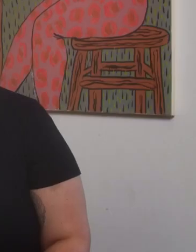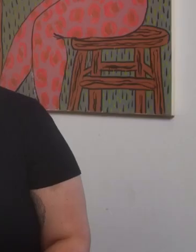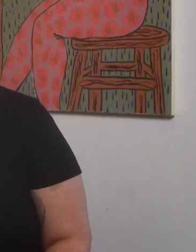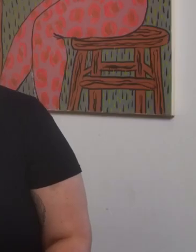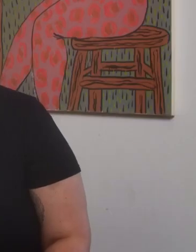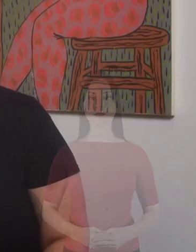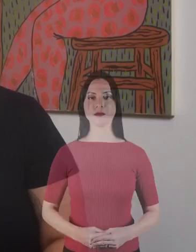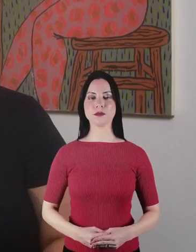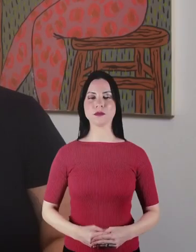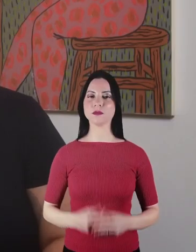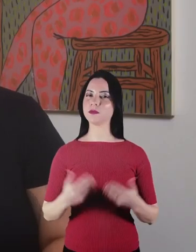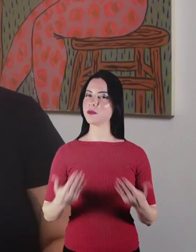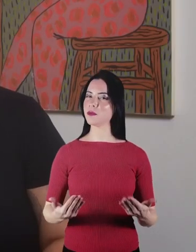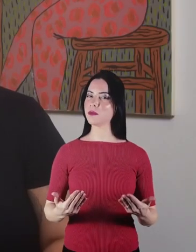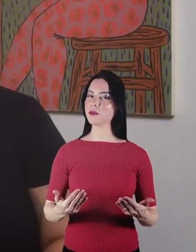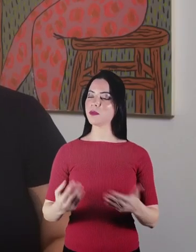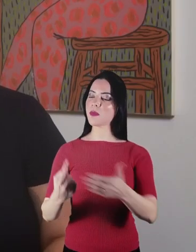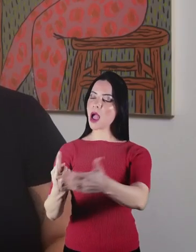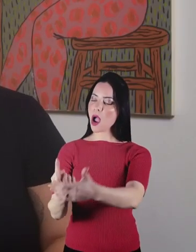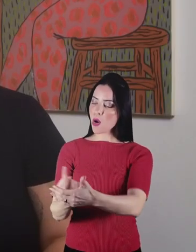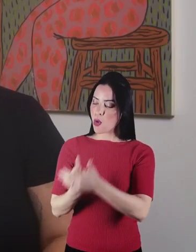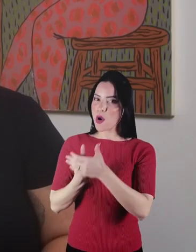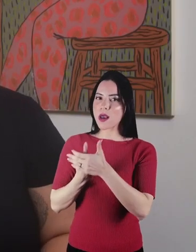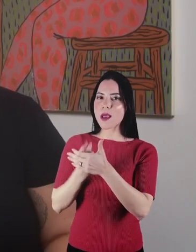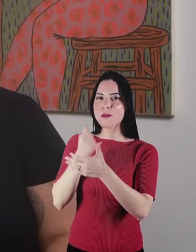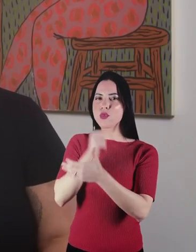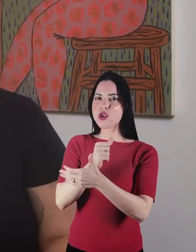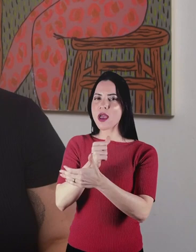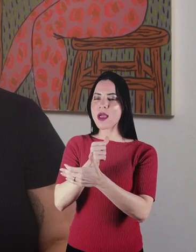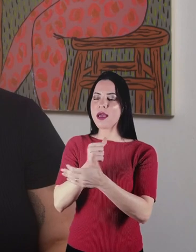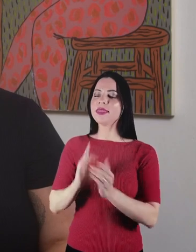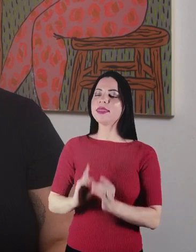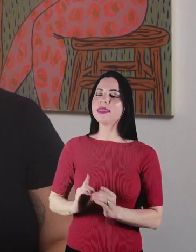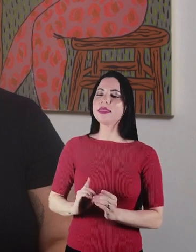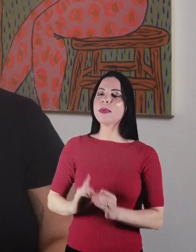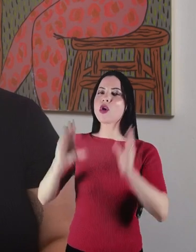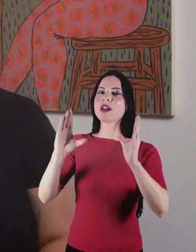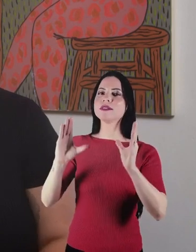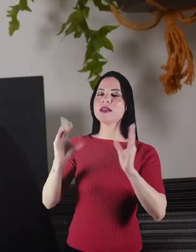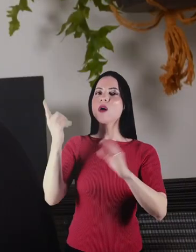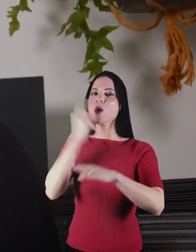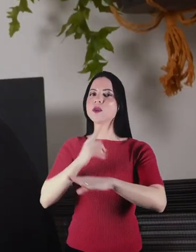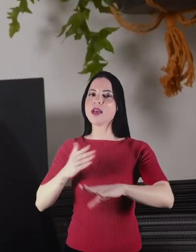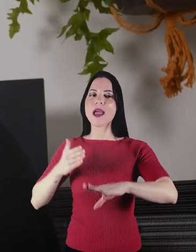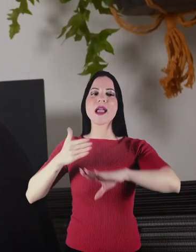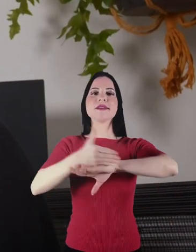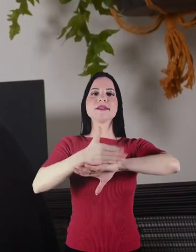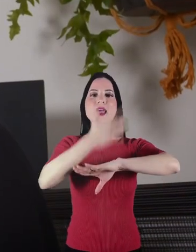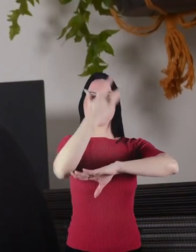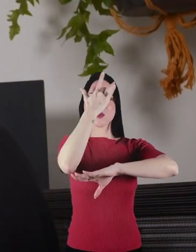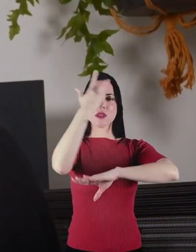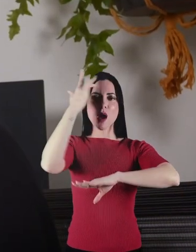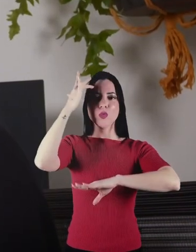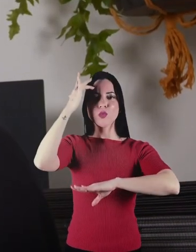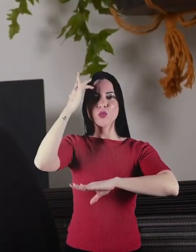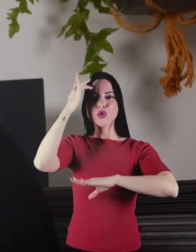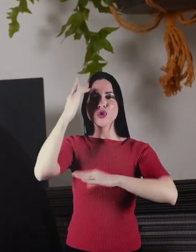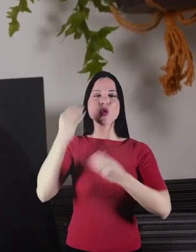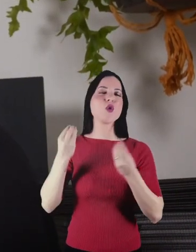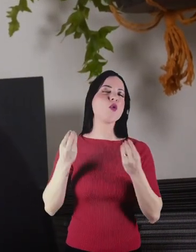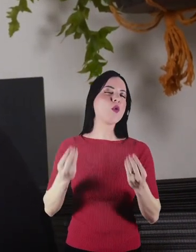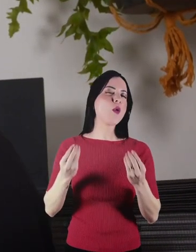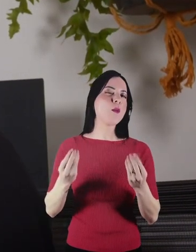Como é que a gente consegue acolher mulheres de forma a democratizar o acesso à saúde mental? Para que